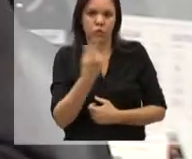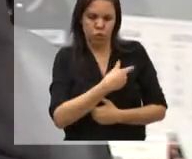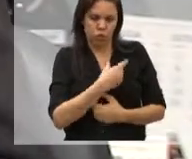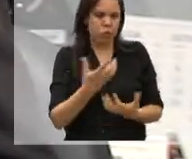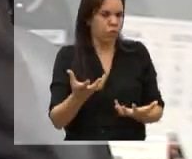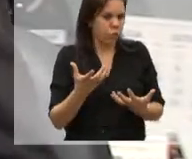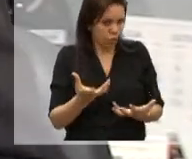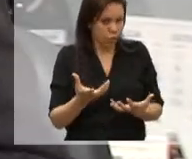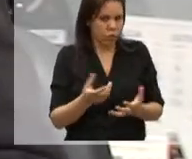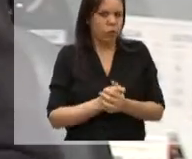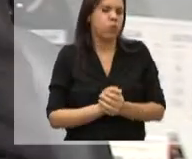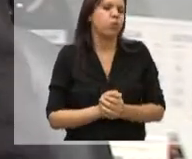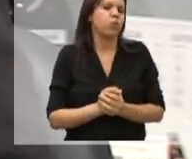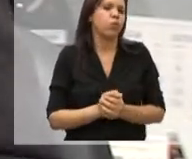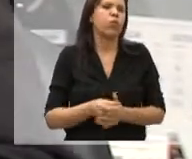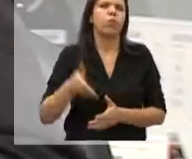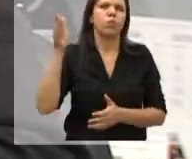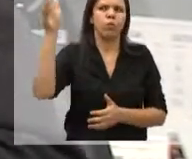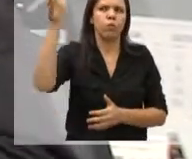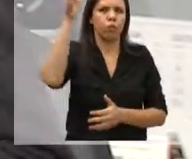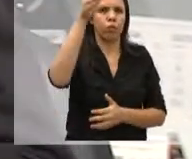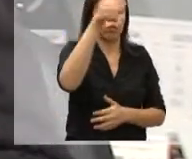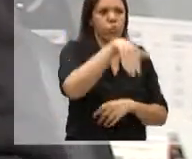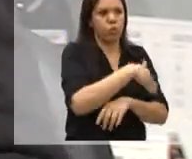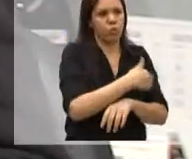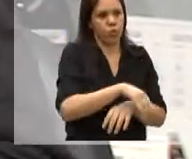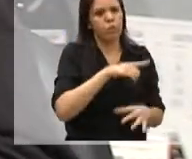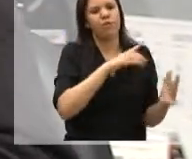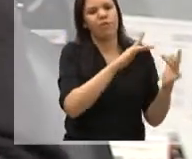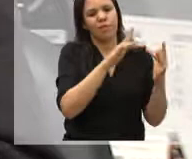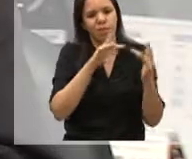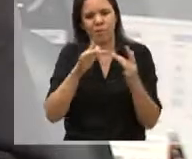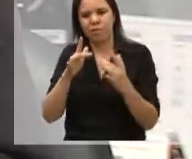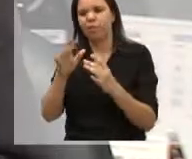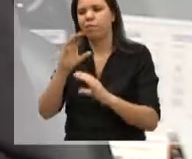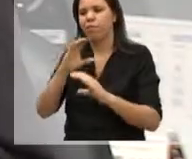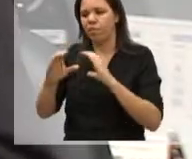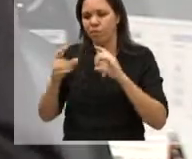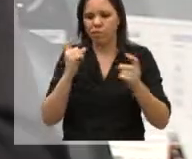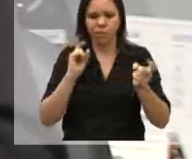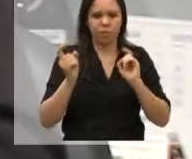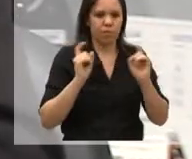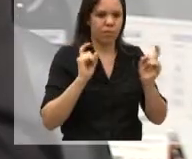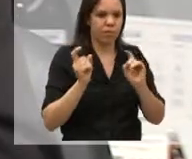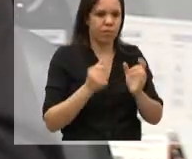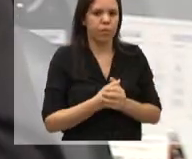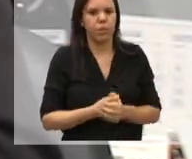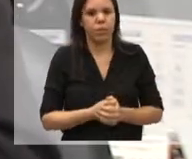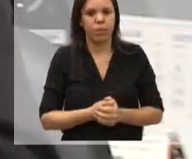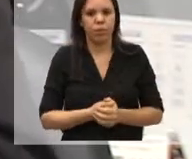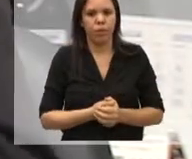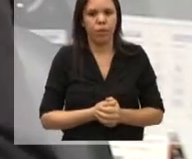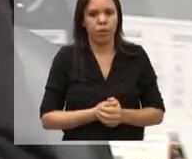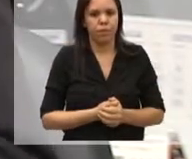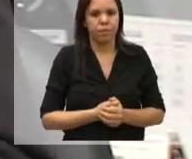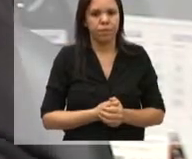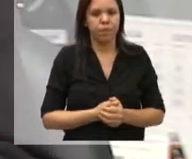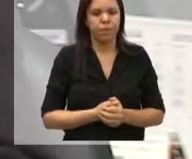procuramos sair às ruas, nesses contatos, nessas reuniões,